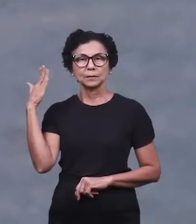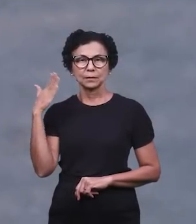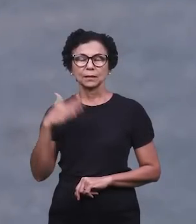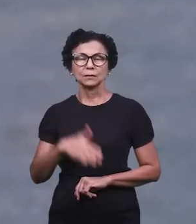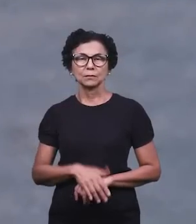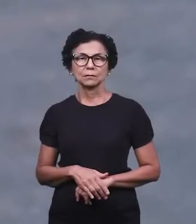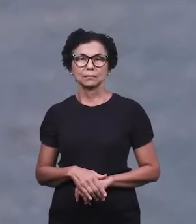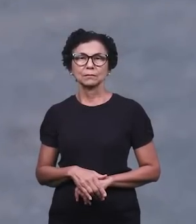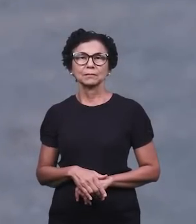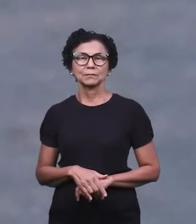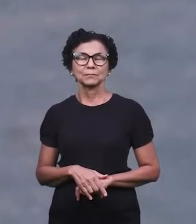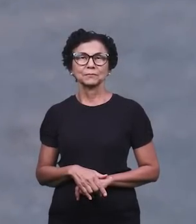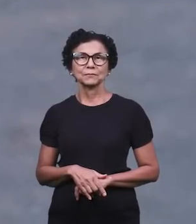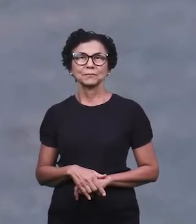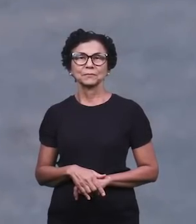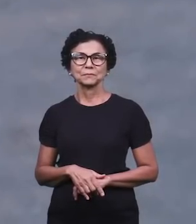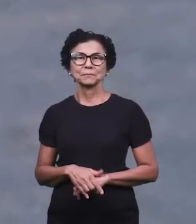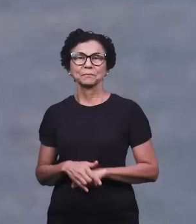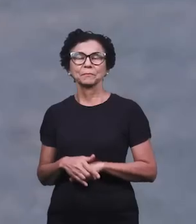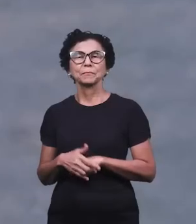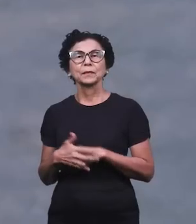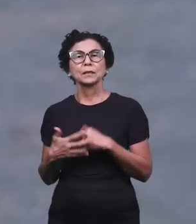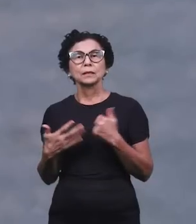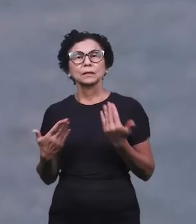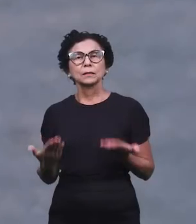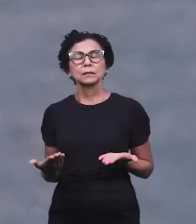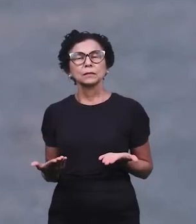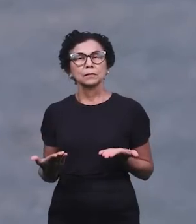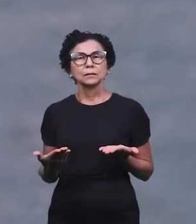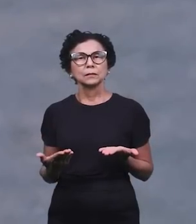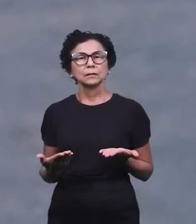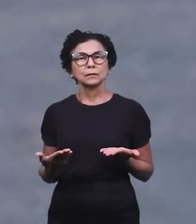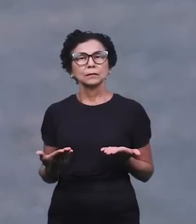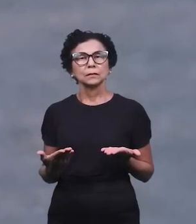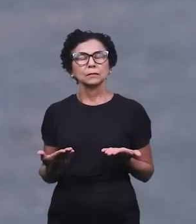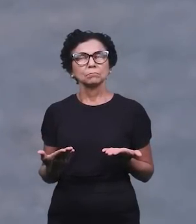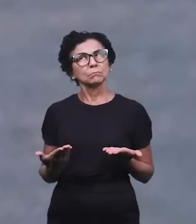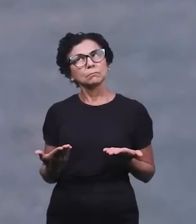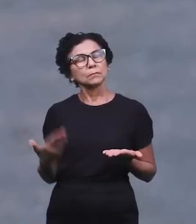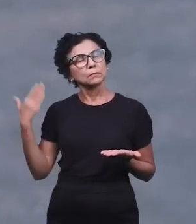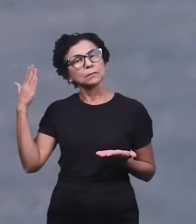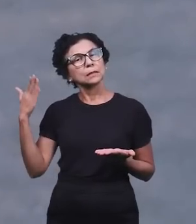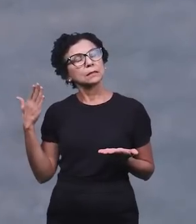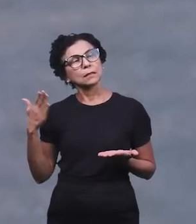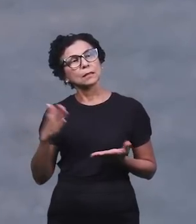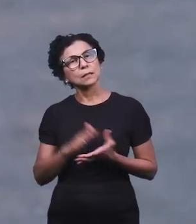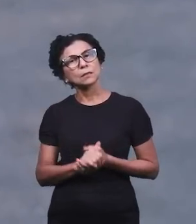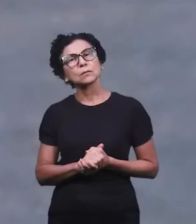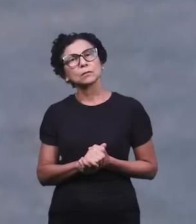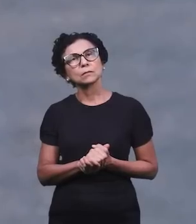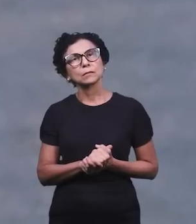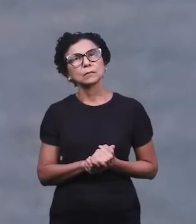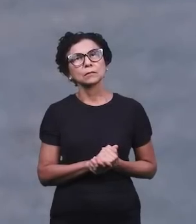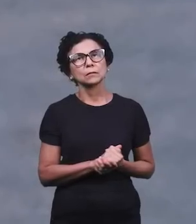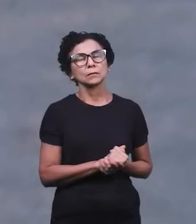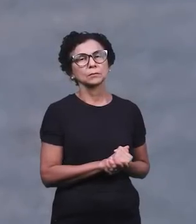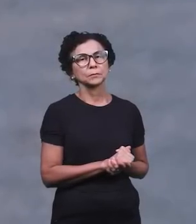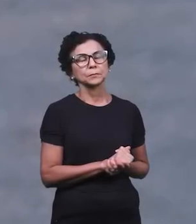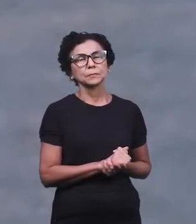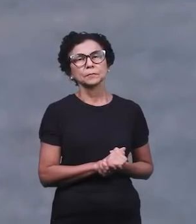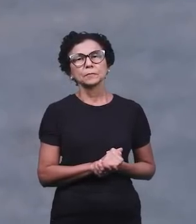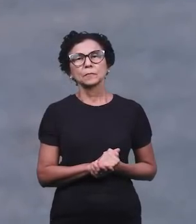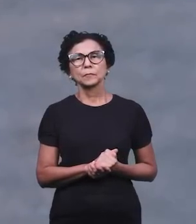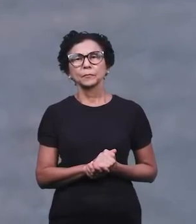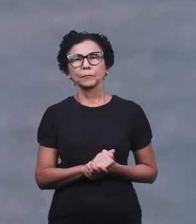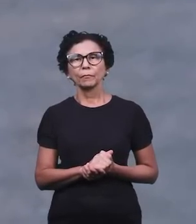atento a essa palavra que vai ser trazida. Nós temos a participação de diversos pastores, inclusive